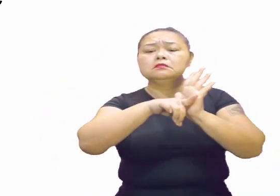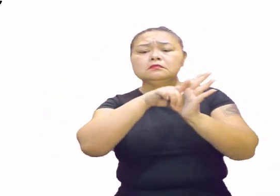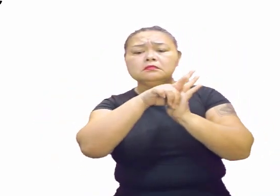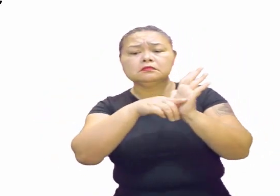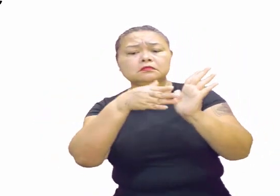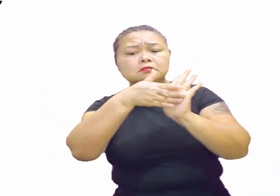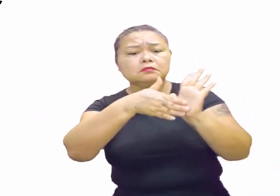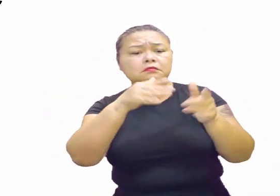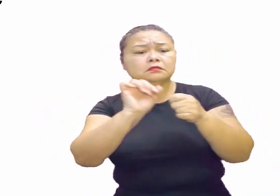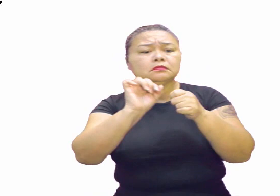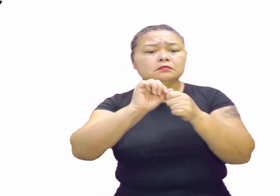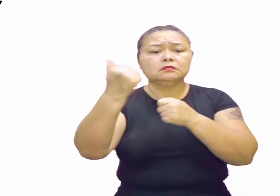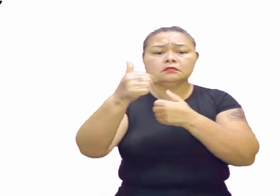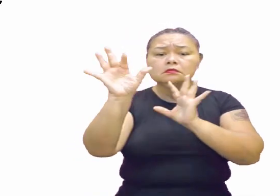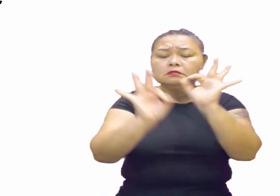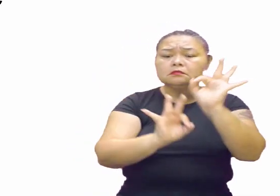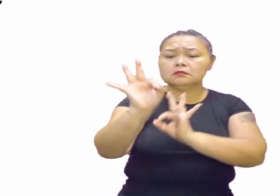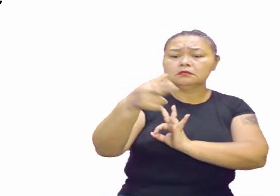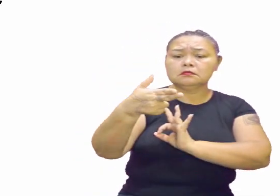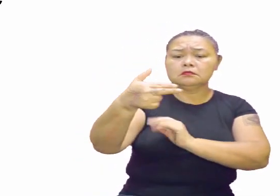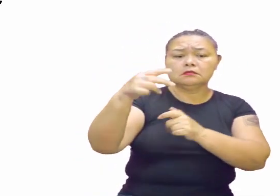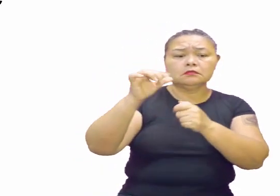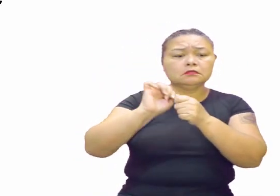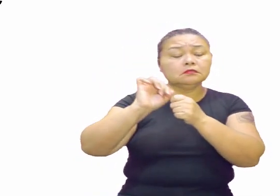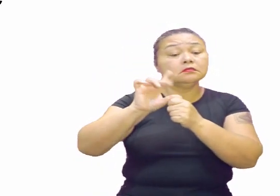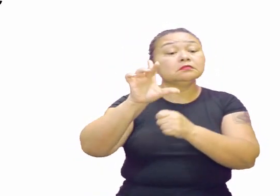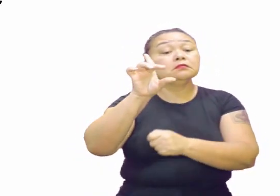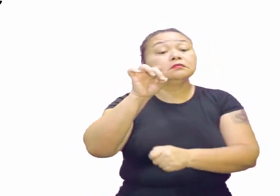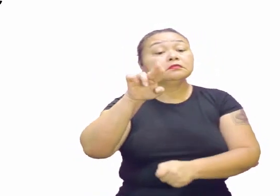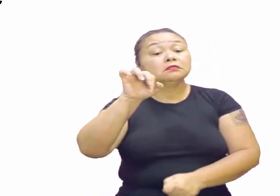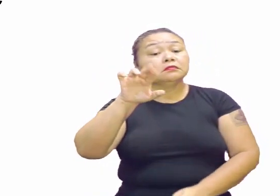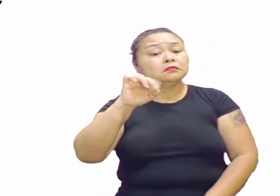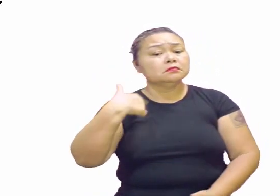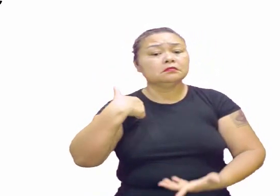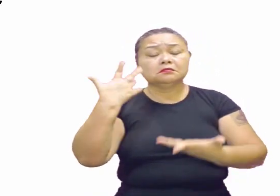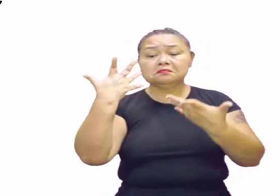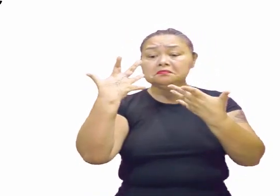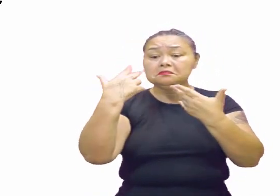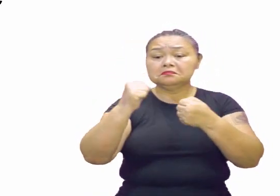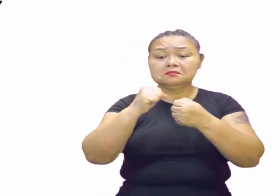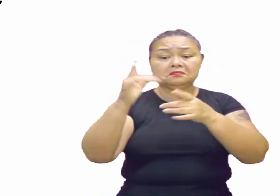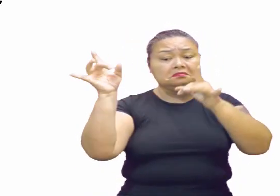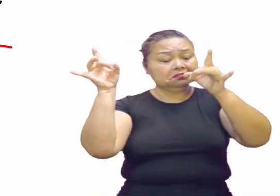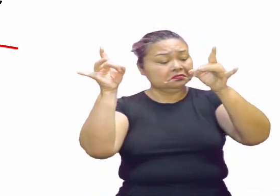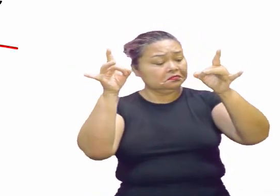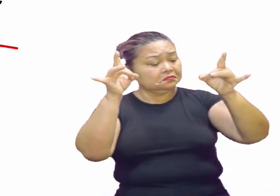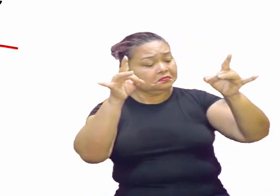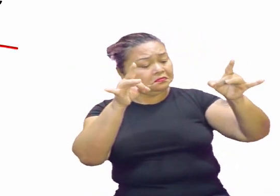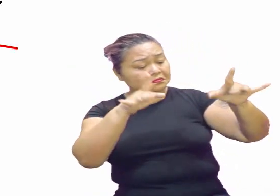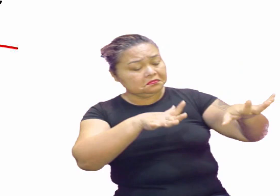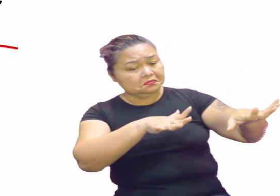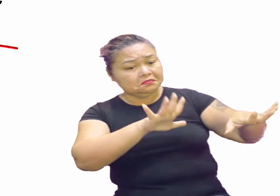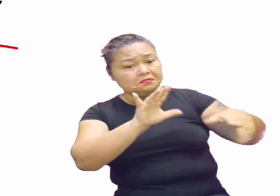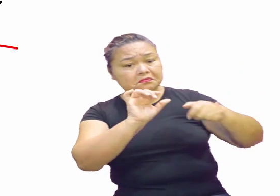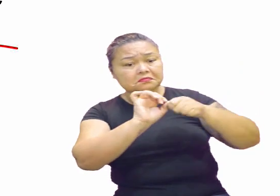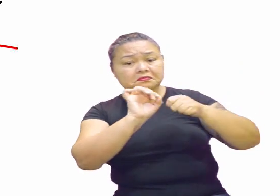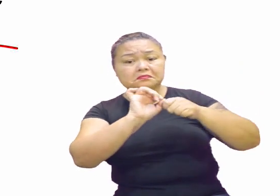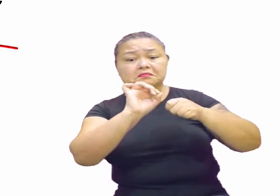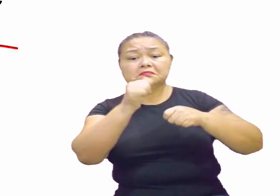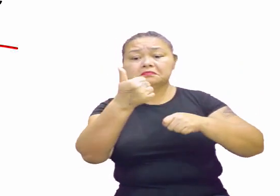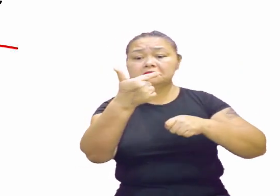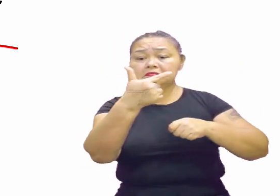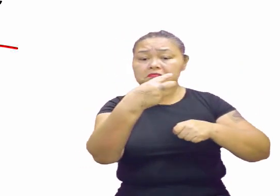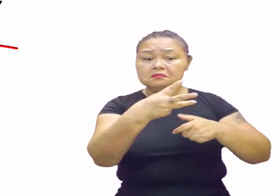primeira revolta da Armada. Deodoro, então, não aguenta a pressão e renuncia no dia 23 de novembro